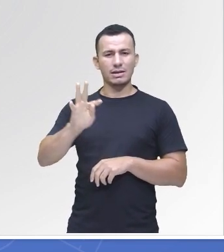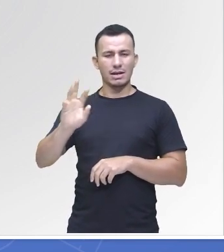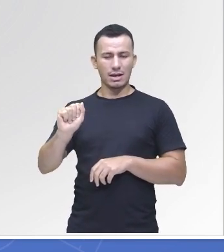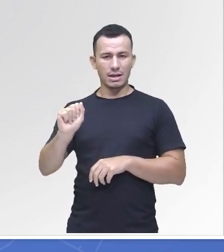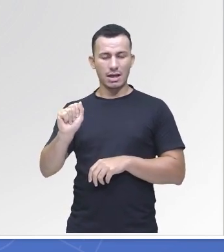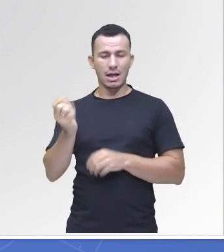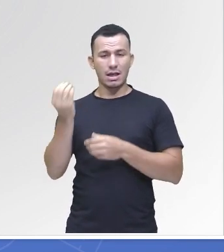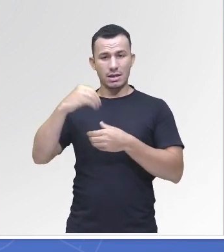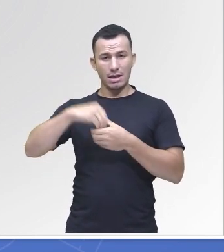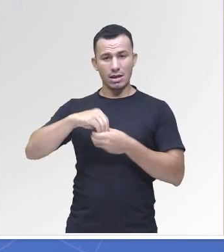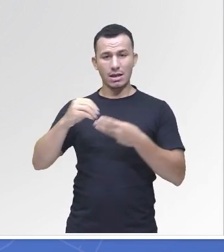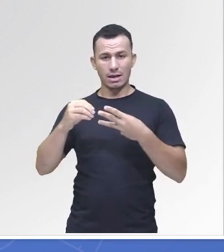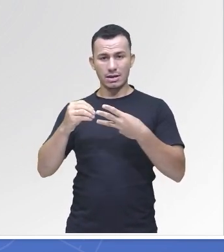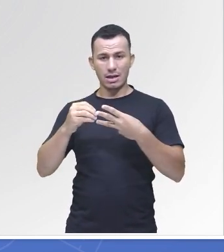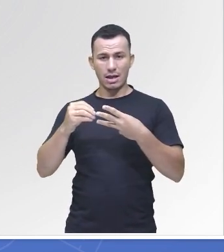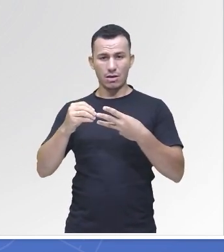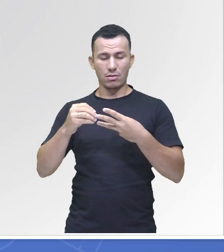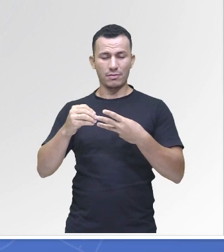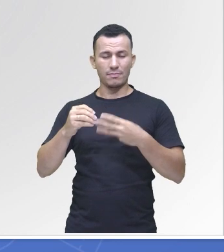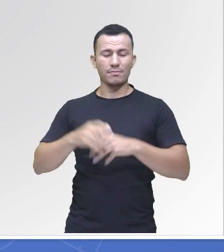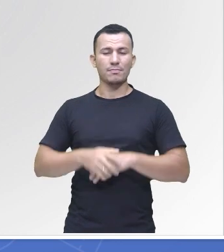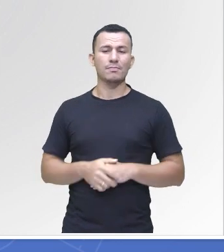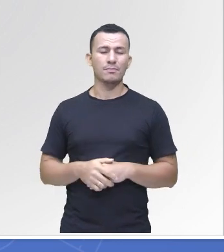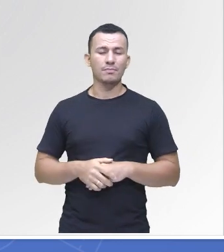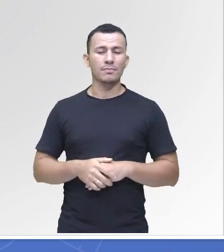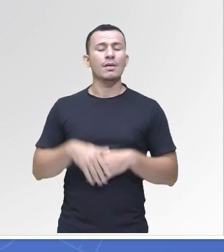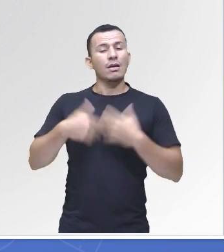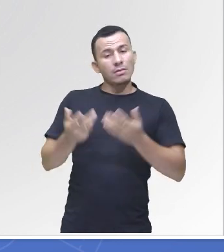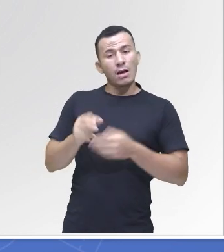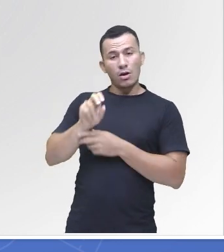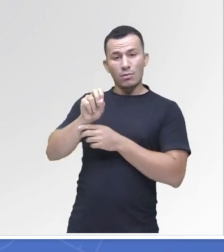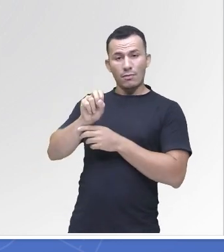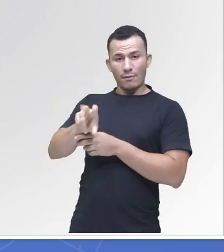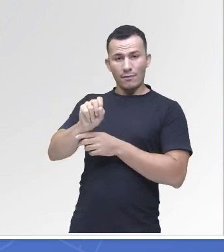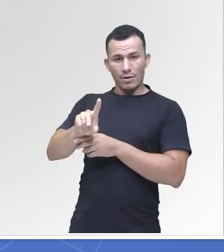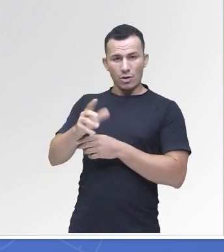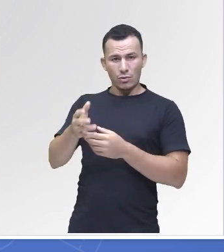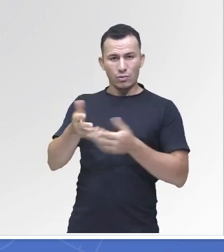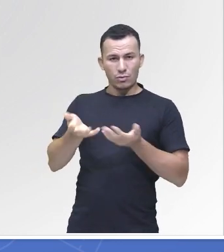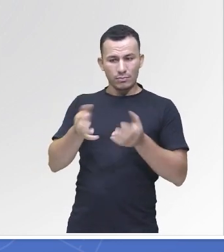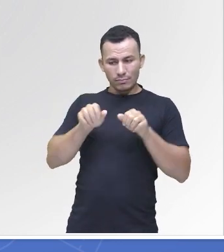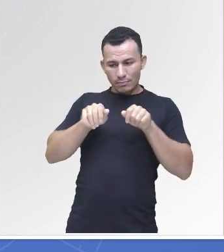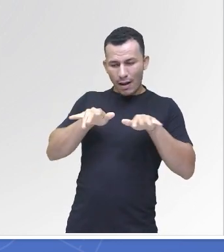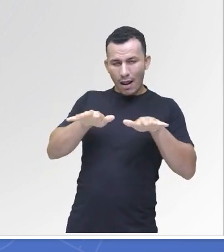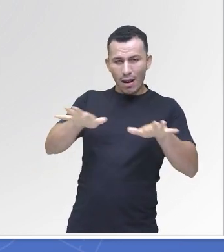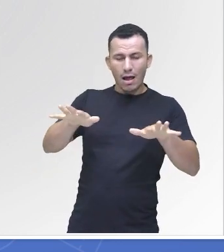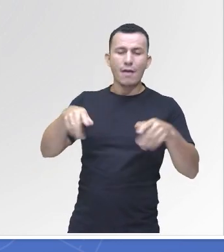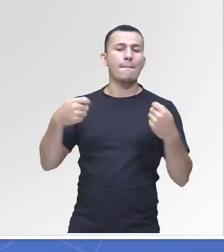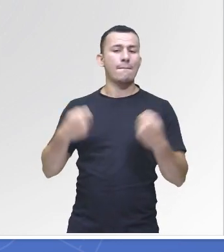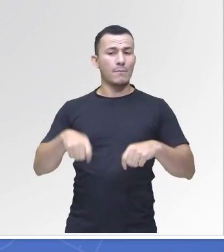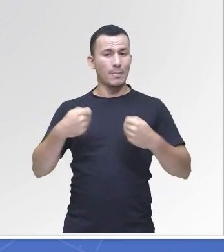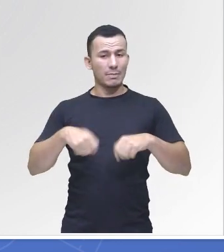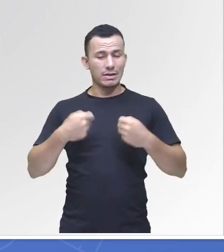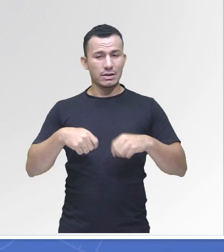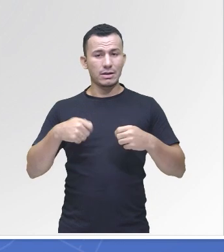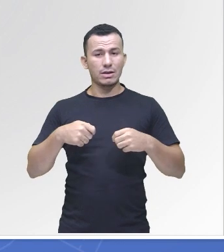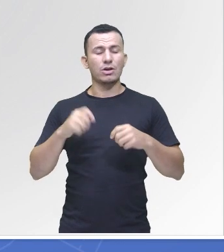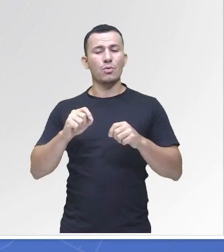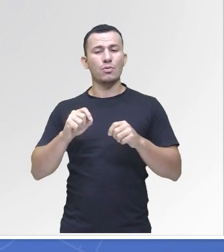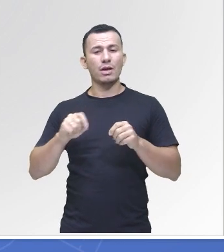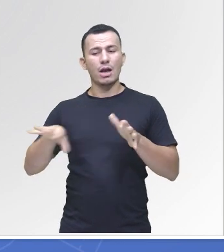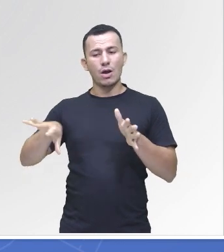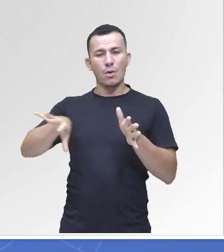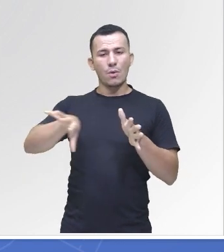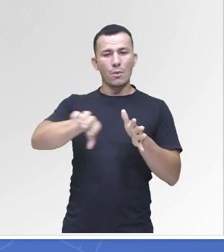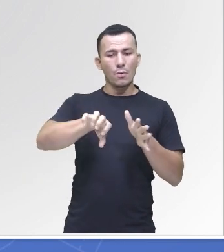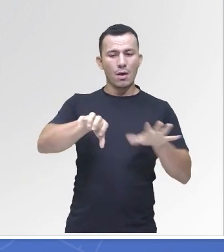intracelular obrigatório. Ou seja, para o vírus conseguir se multiplicar, ele vai precisar o quê?